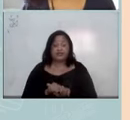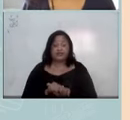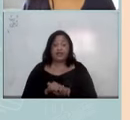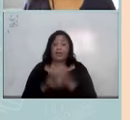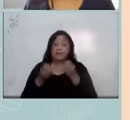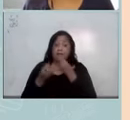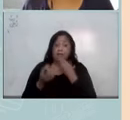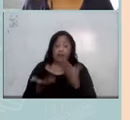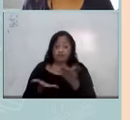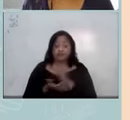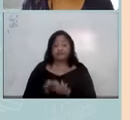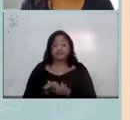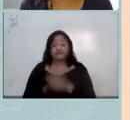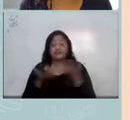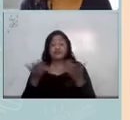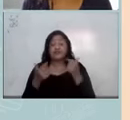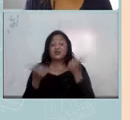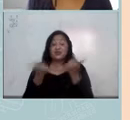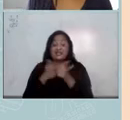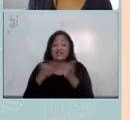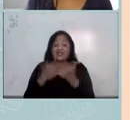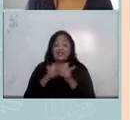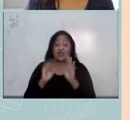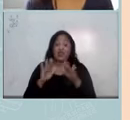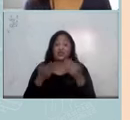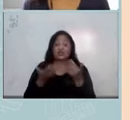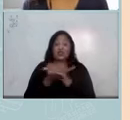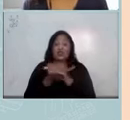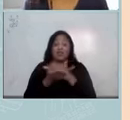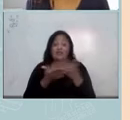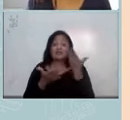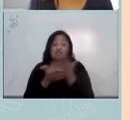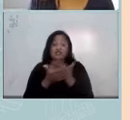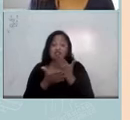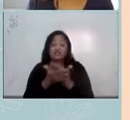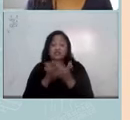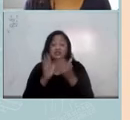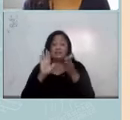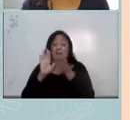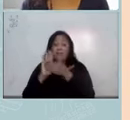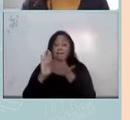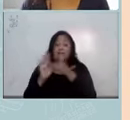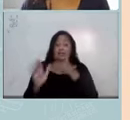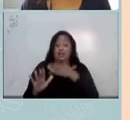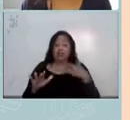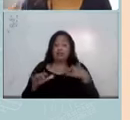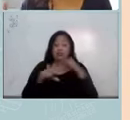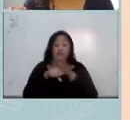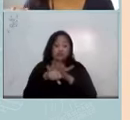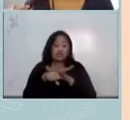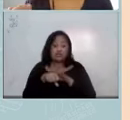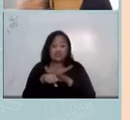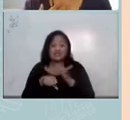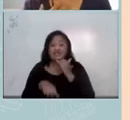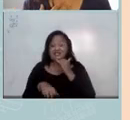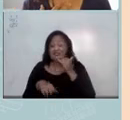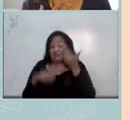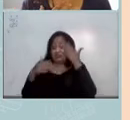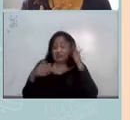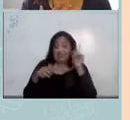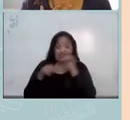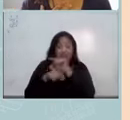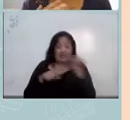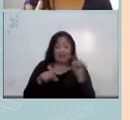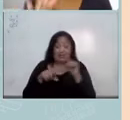Bom, e é engraçado que quando a gente começa a estudar nessa questão de programa de saúde, de doenças, então, não sei vocês, mas geralmente